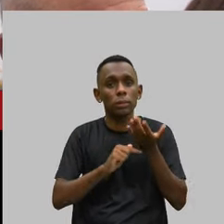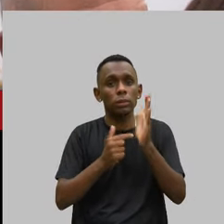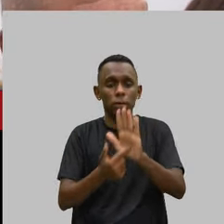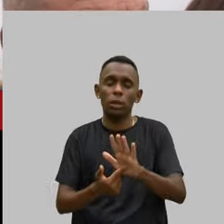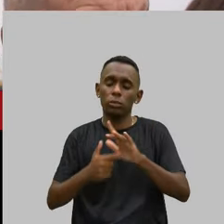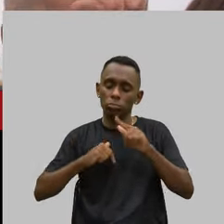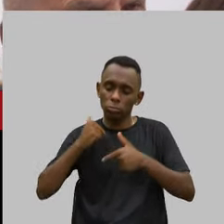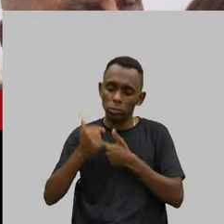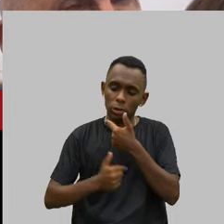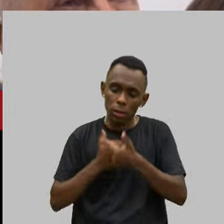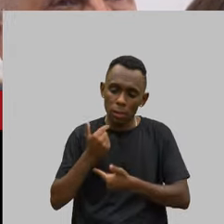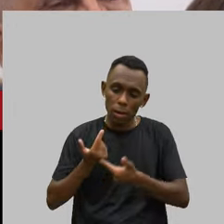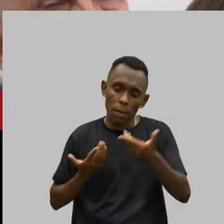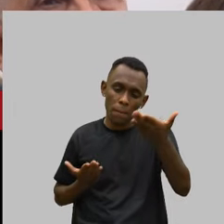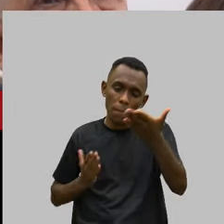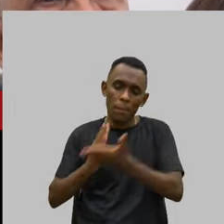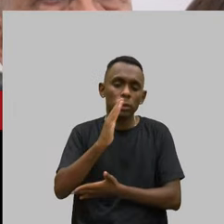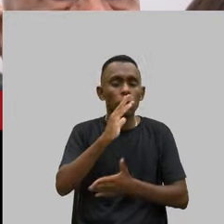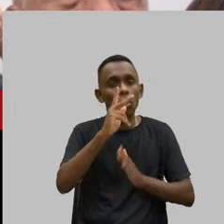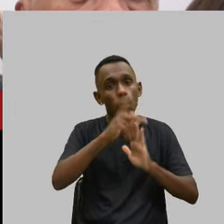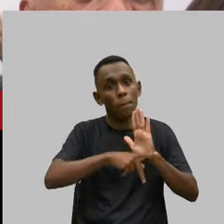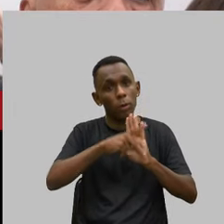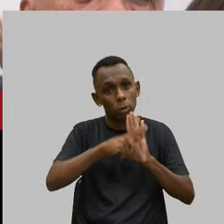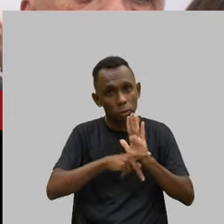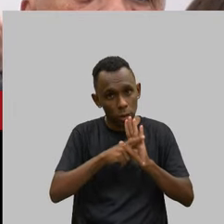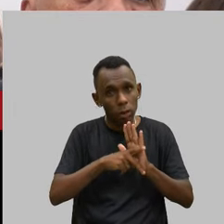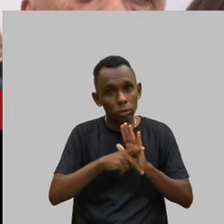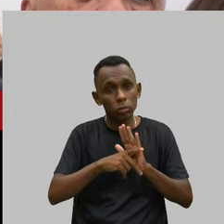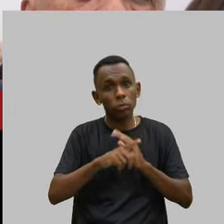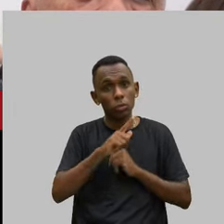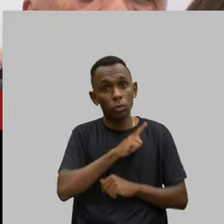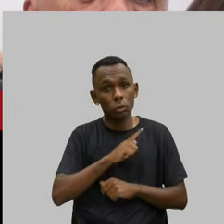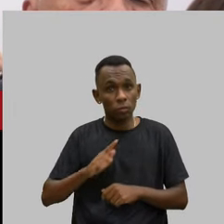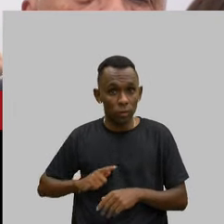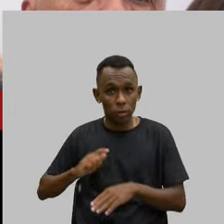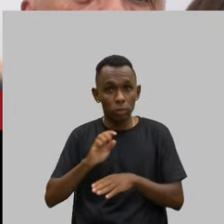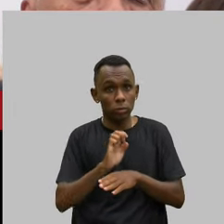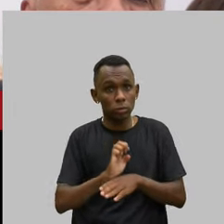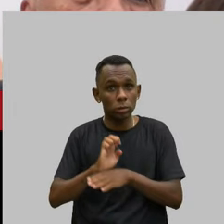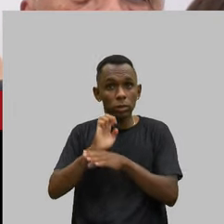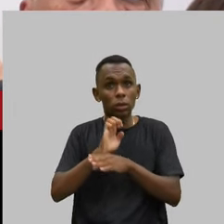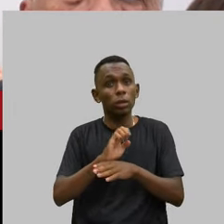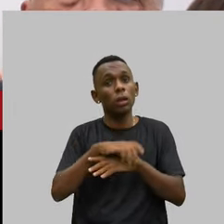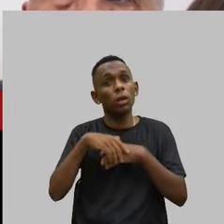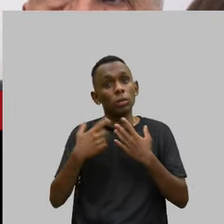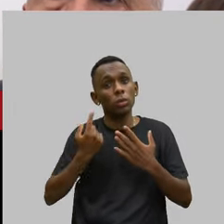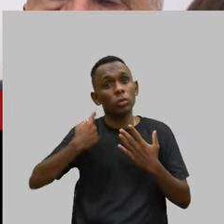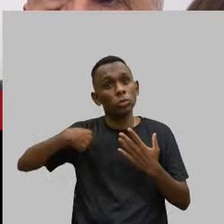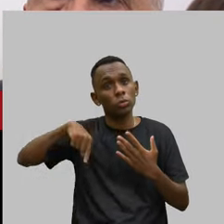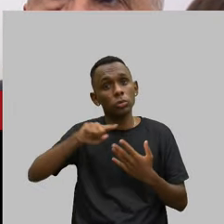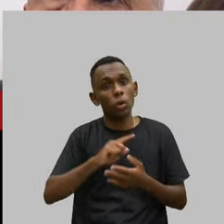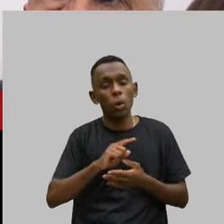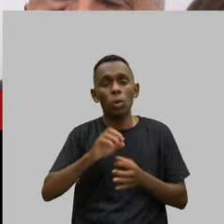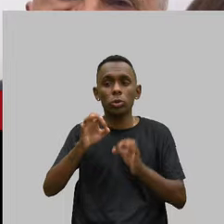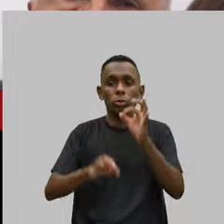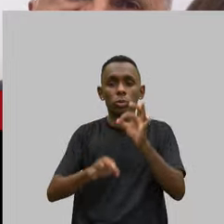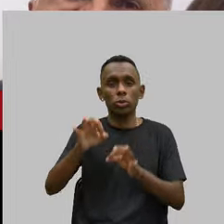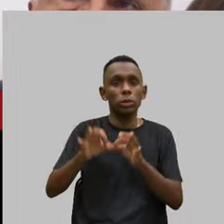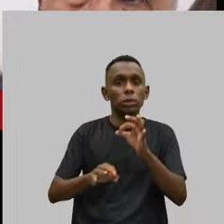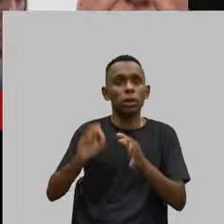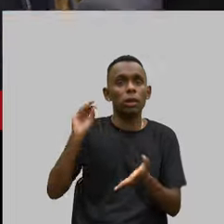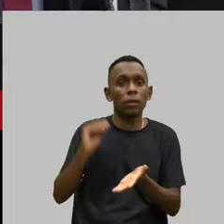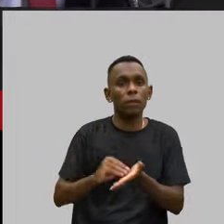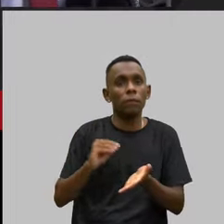para aprovar os projetos vindos do Governo do Estado inclusive sob pena de sermos muito injustiçados quanto aquilo